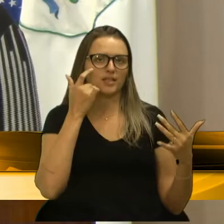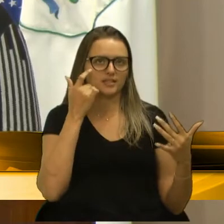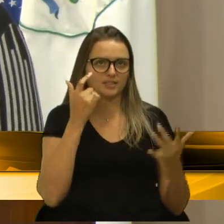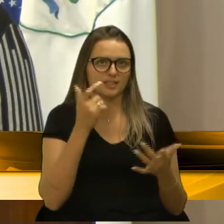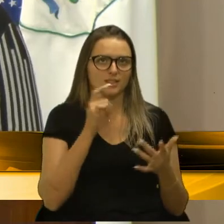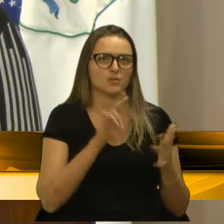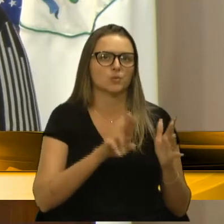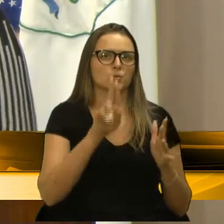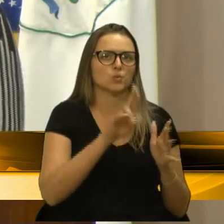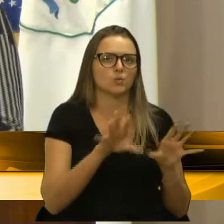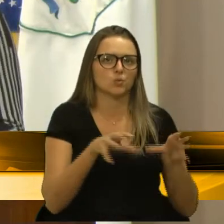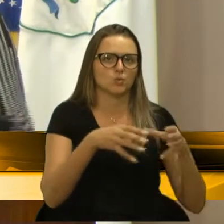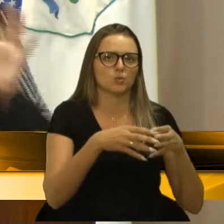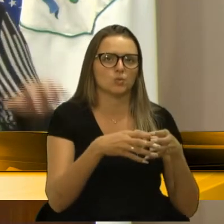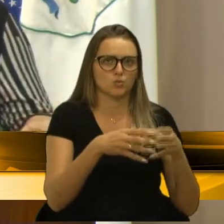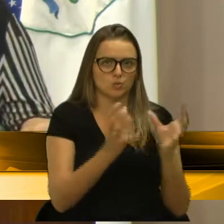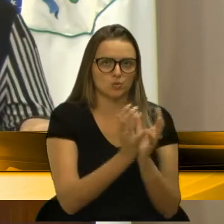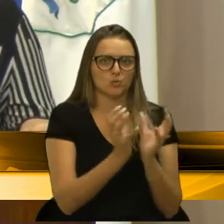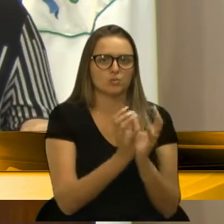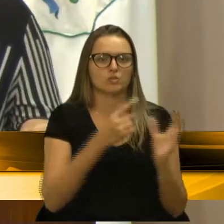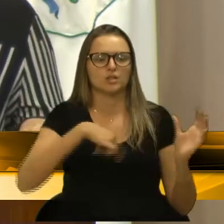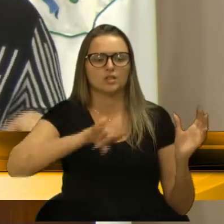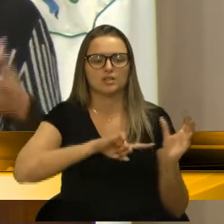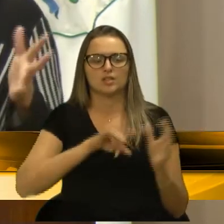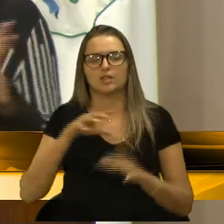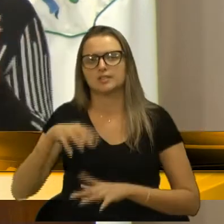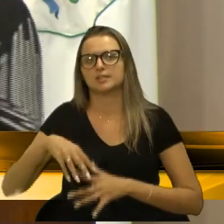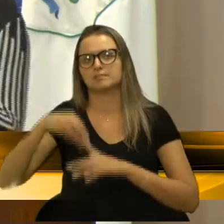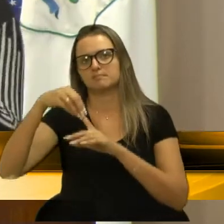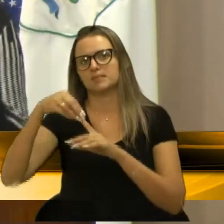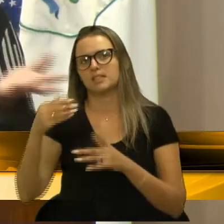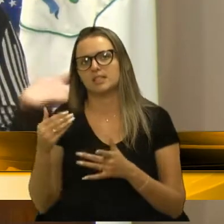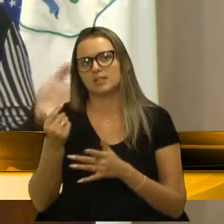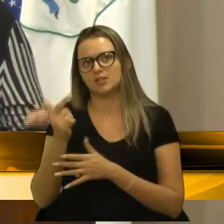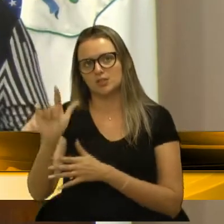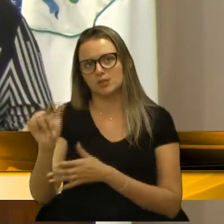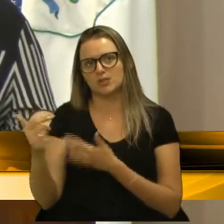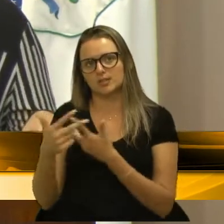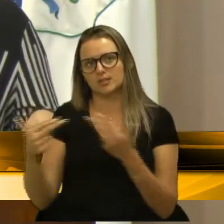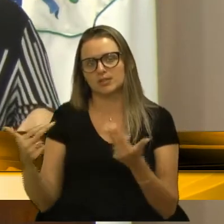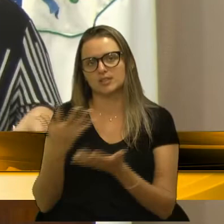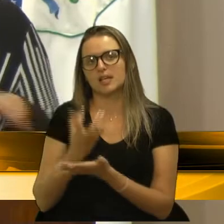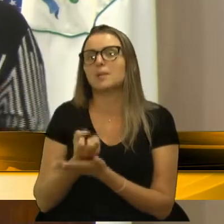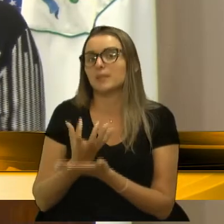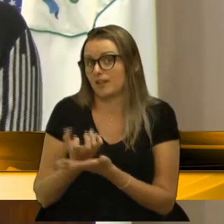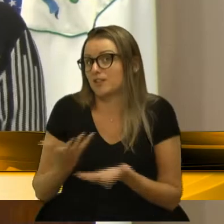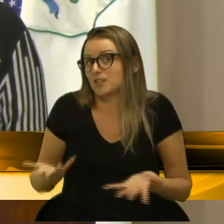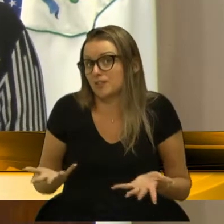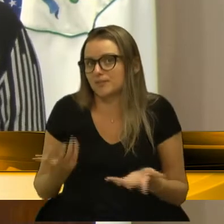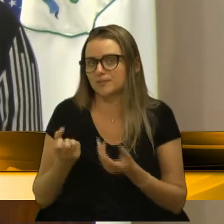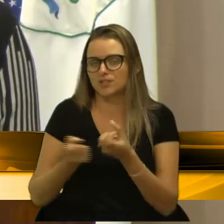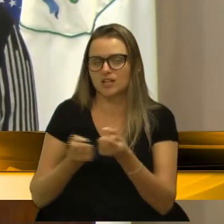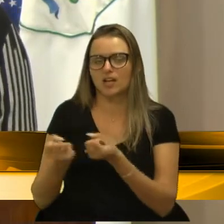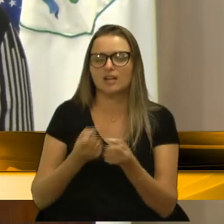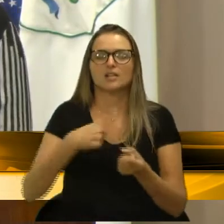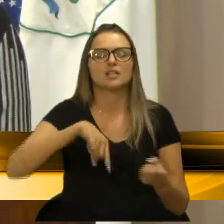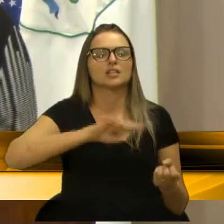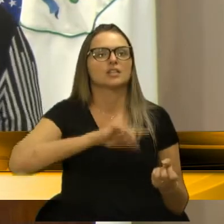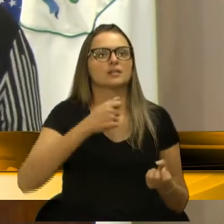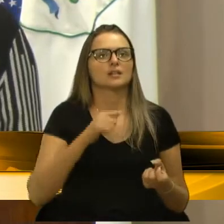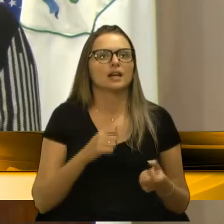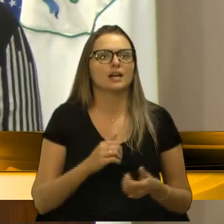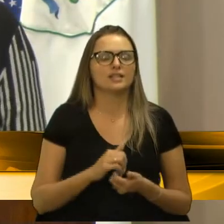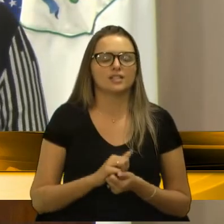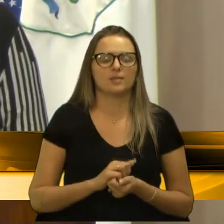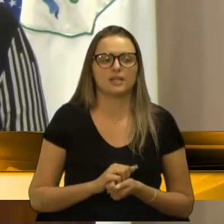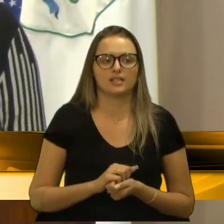transporte coletivo. A gente está priorizando outros transportes, pode ser os aplicativos. Então, acho que a gente precisa realmente pensar formas de como